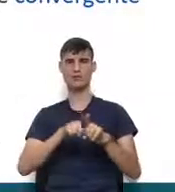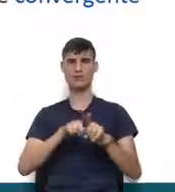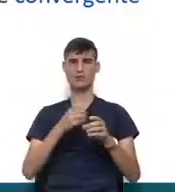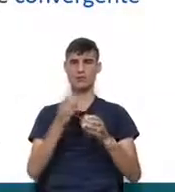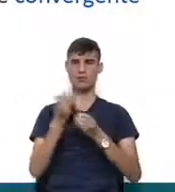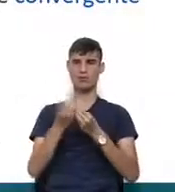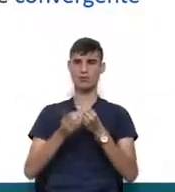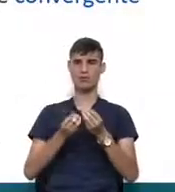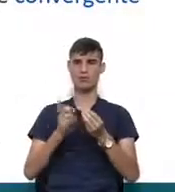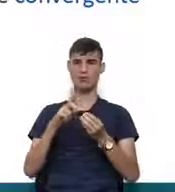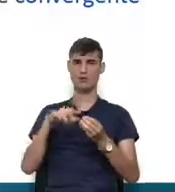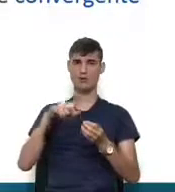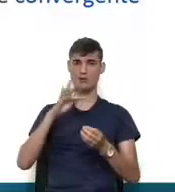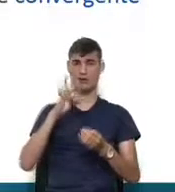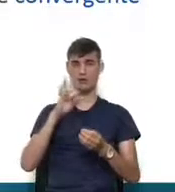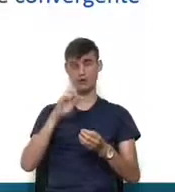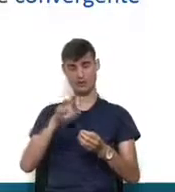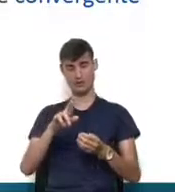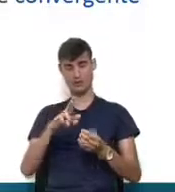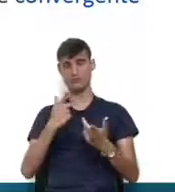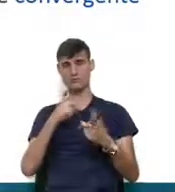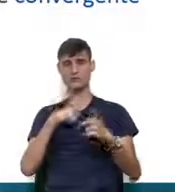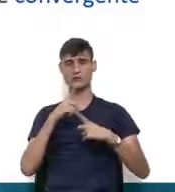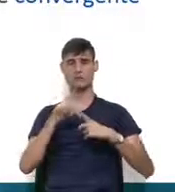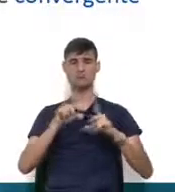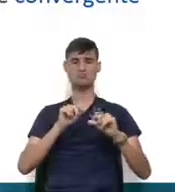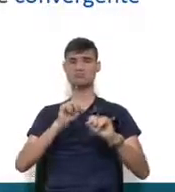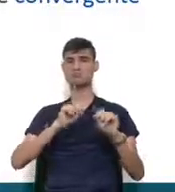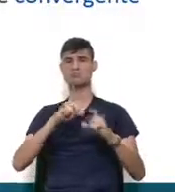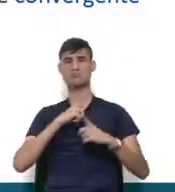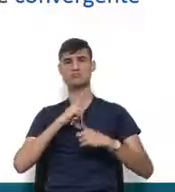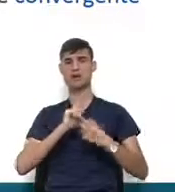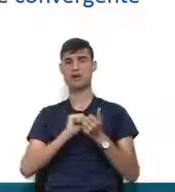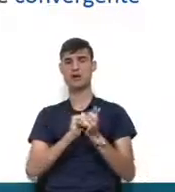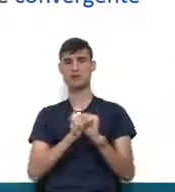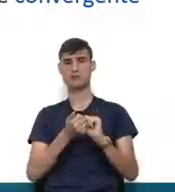que vai trabalhar a razão como sendo R, você pode escolher o que você